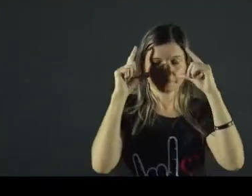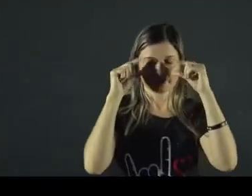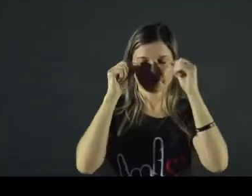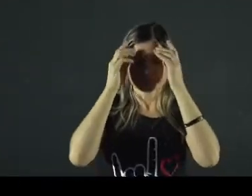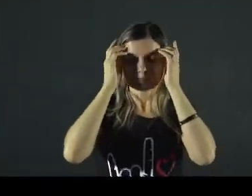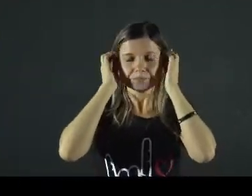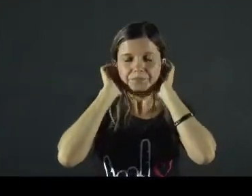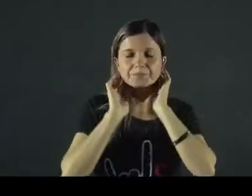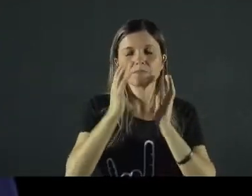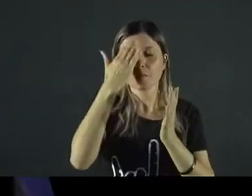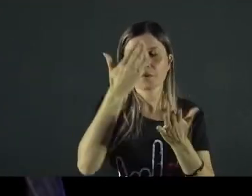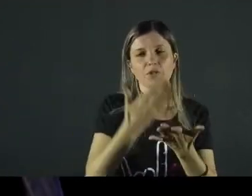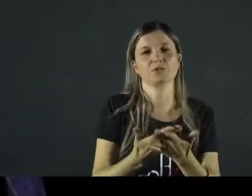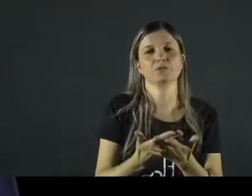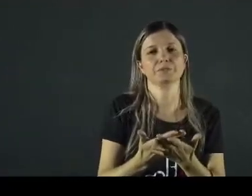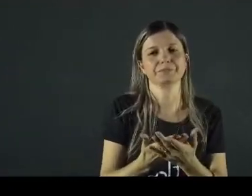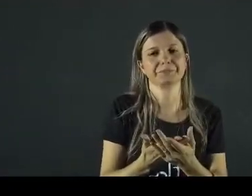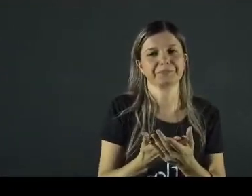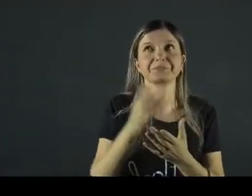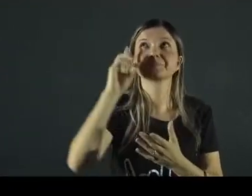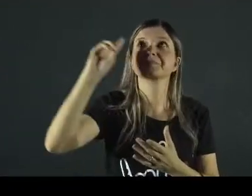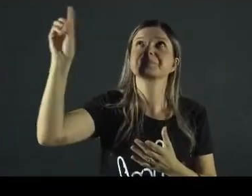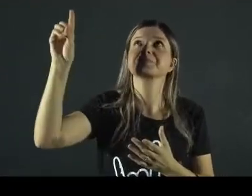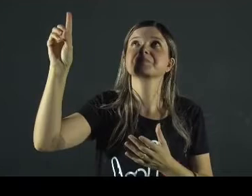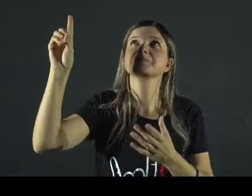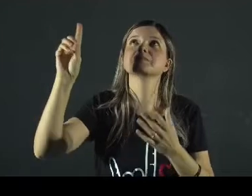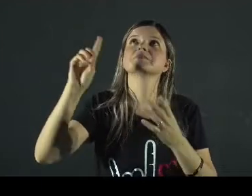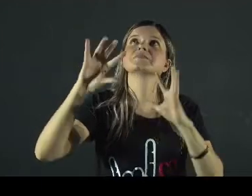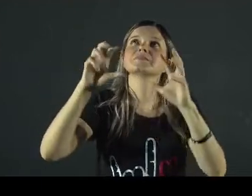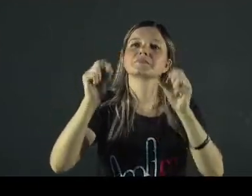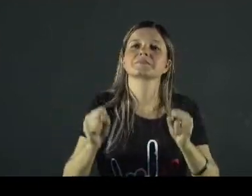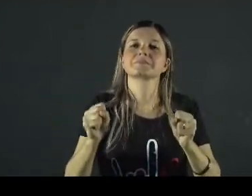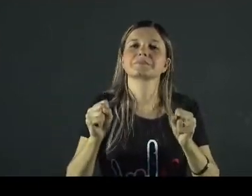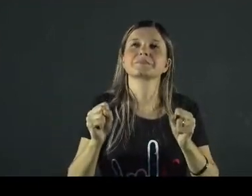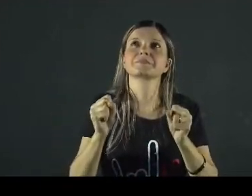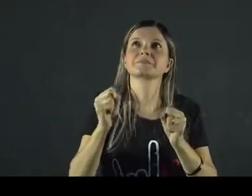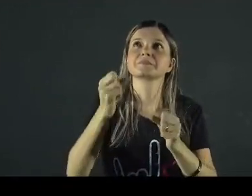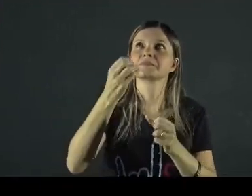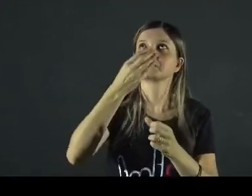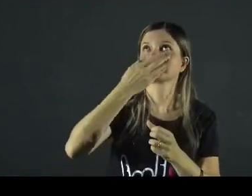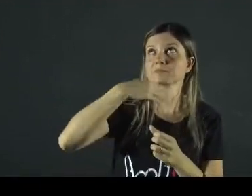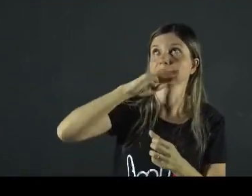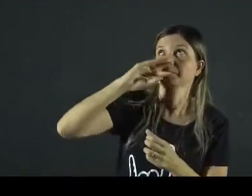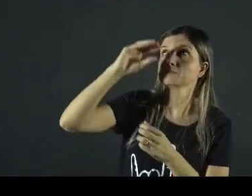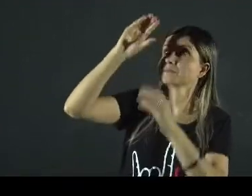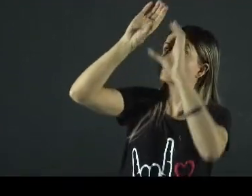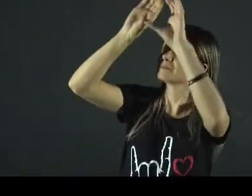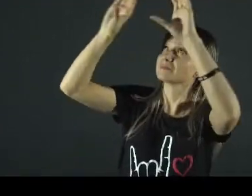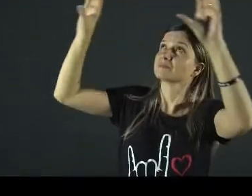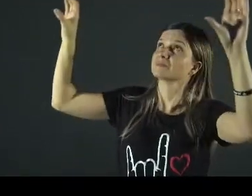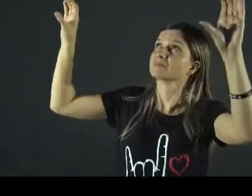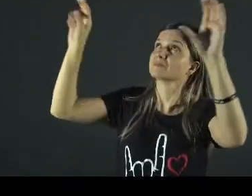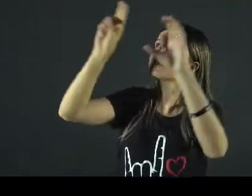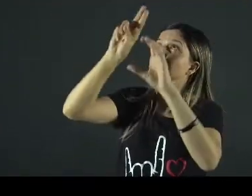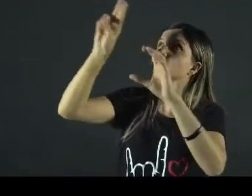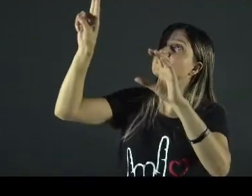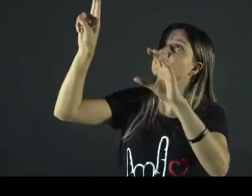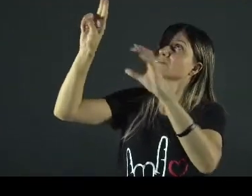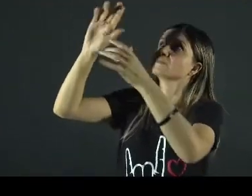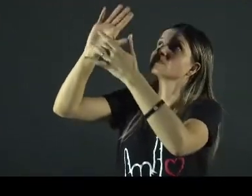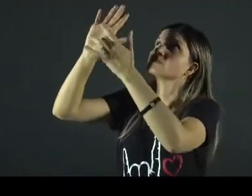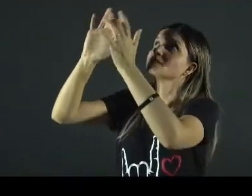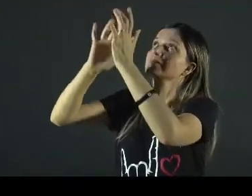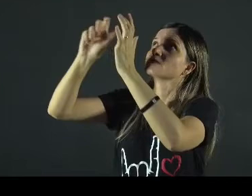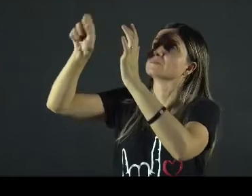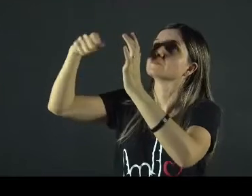Jesus e confia no Deus que tem todo o poder. Pai Celestial, é no nome santo de